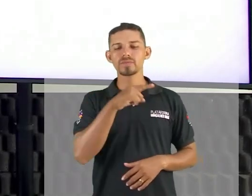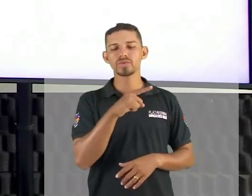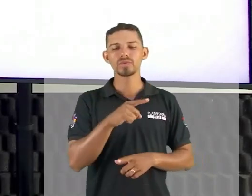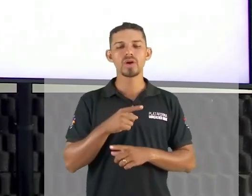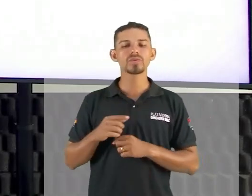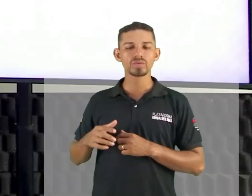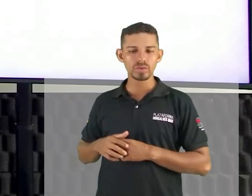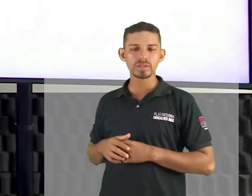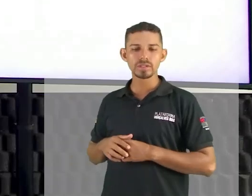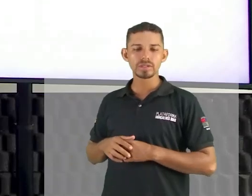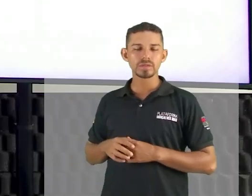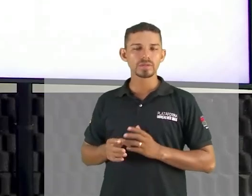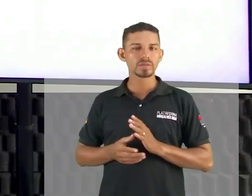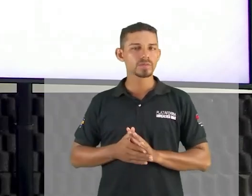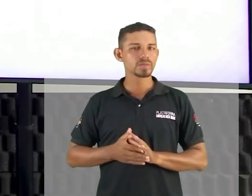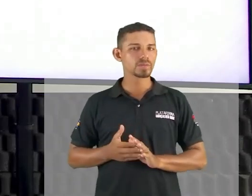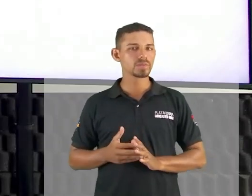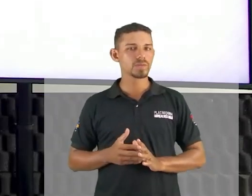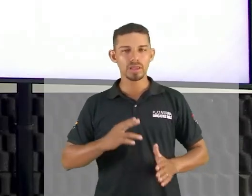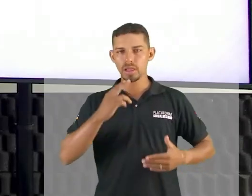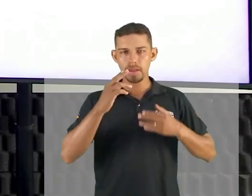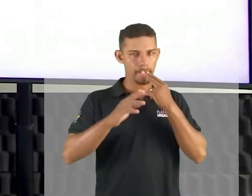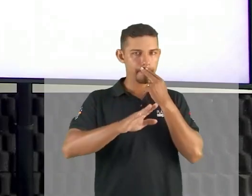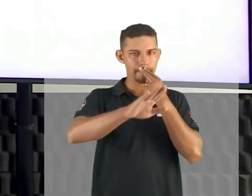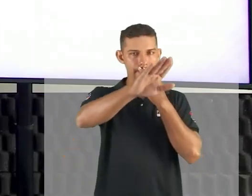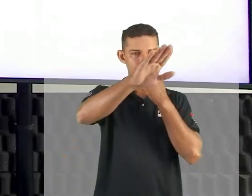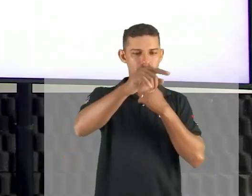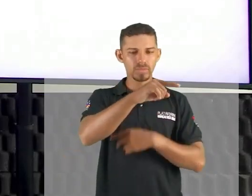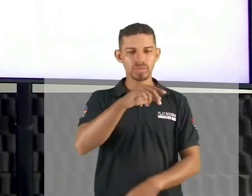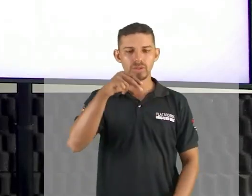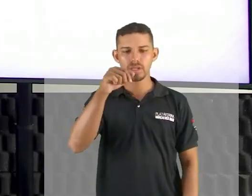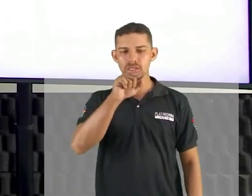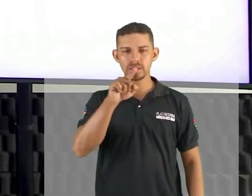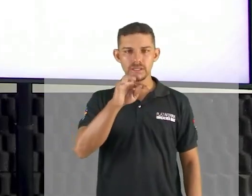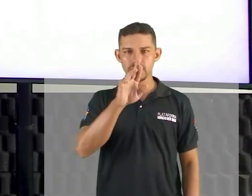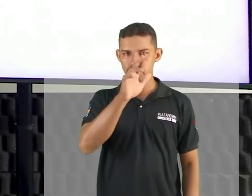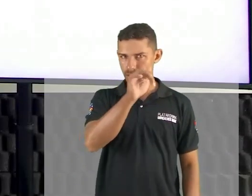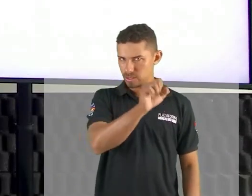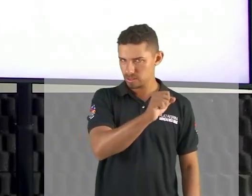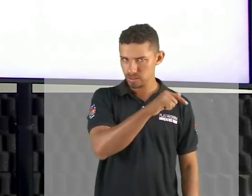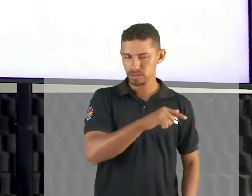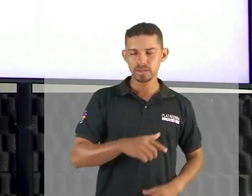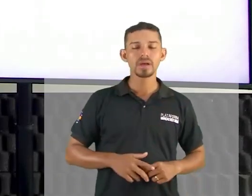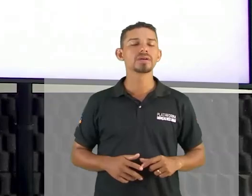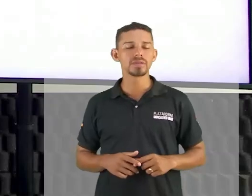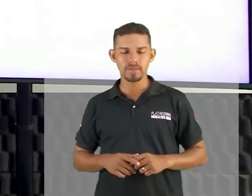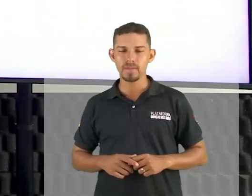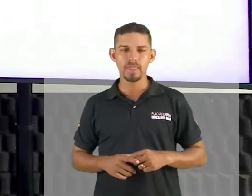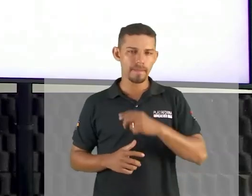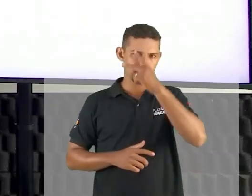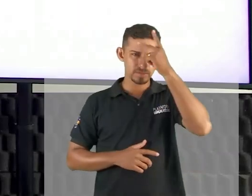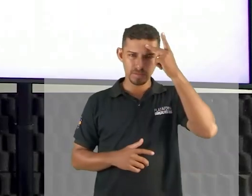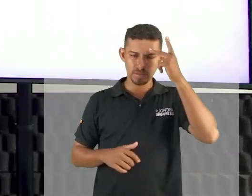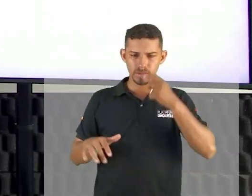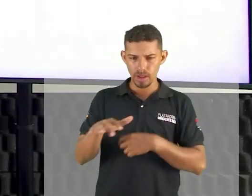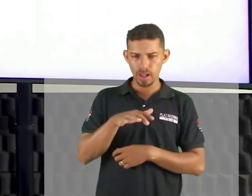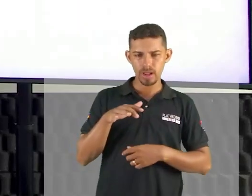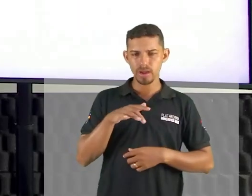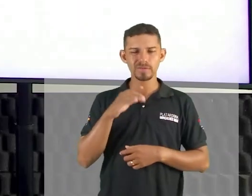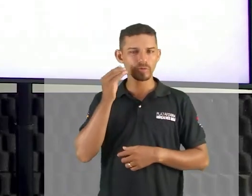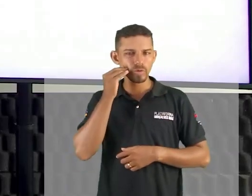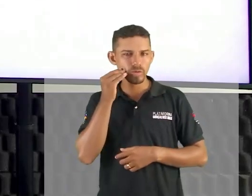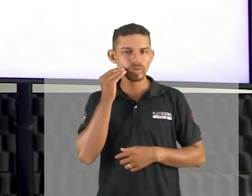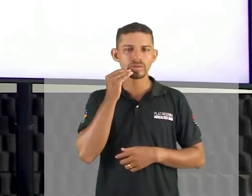que está bem no centro, né, ela está sendo inquirida ali por aqueles personagens que estão ali ao redor, né,